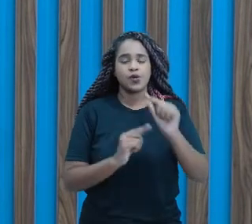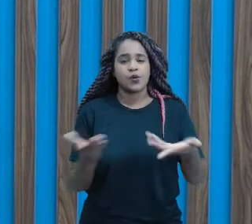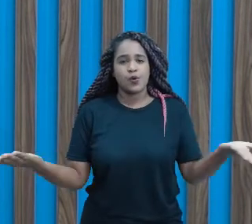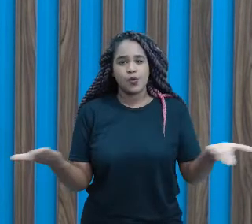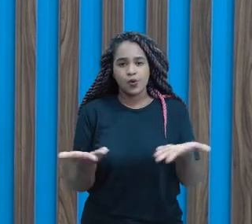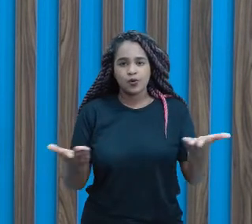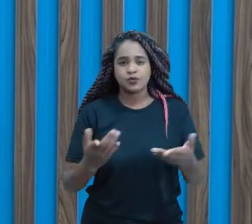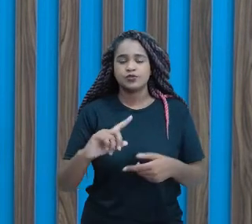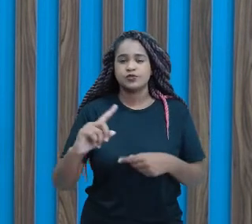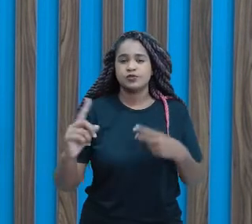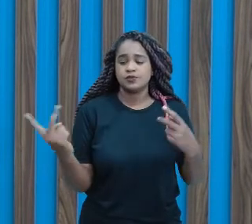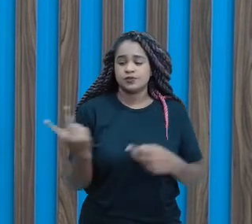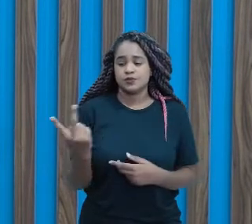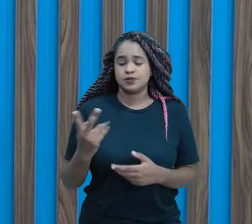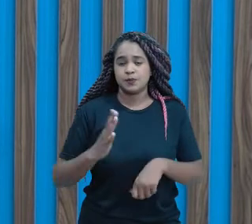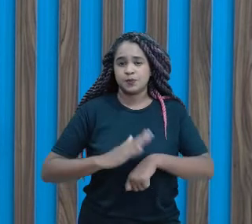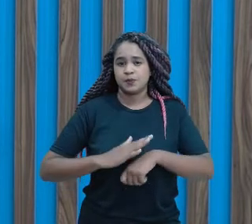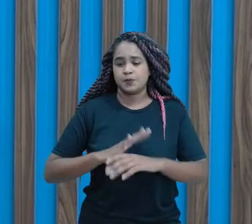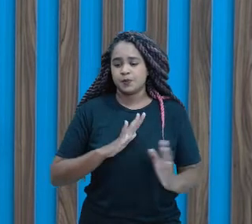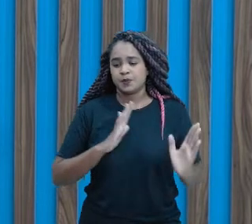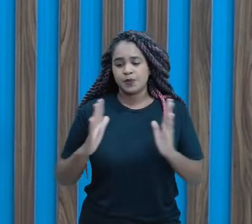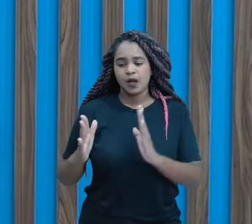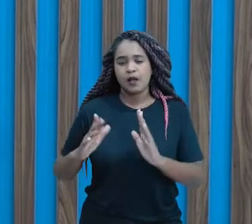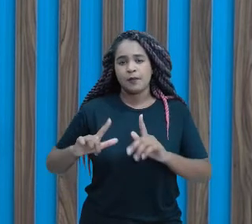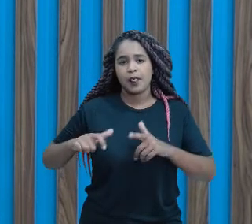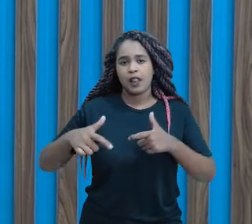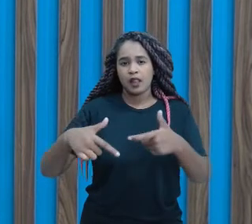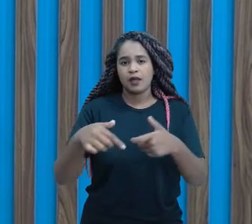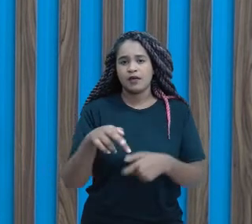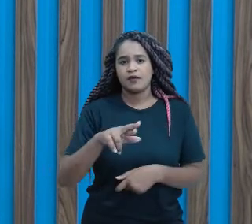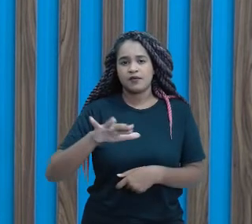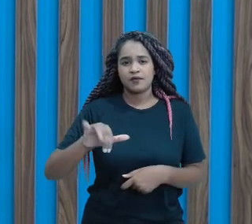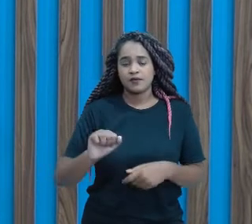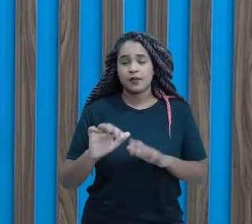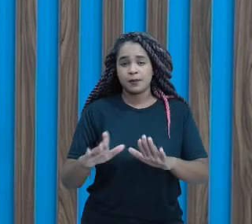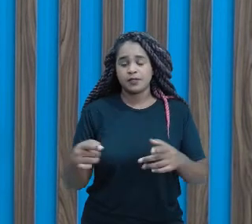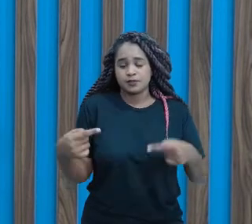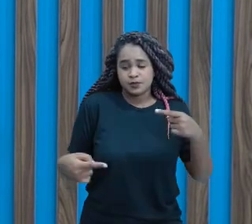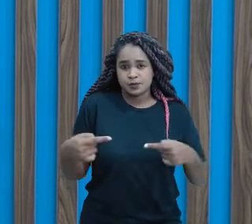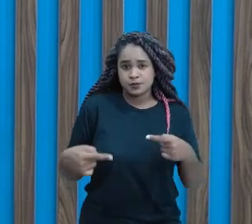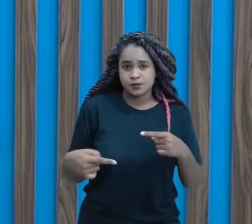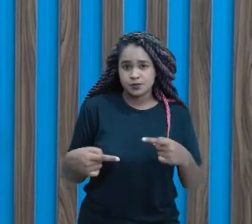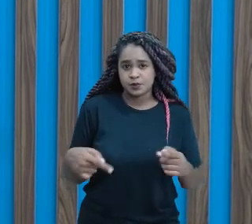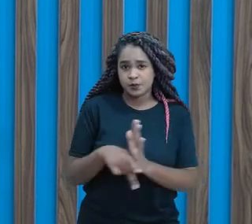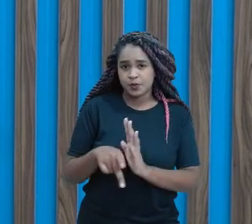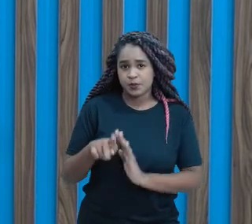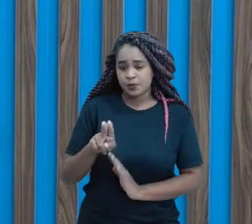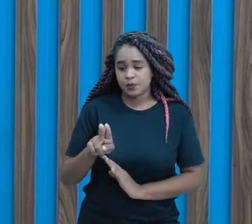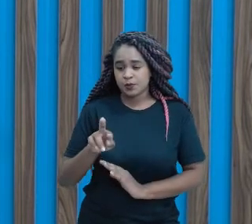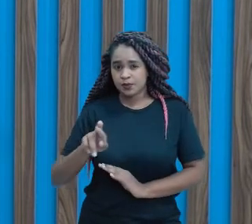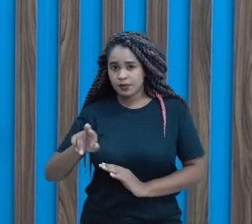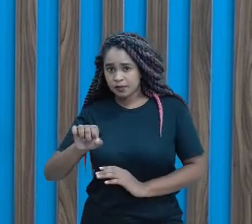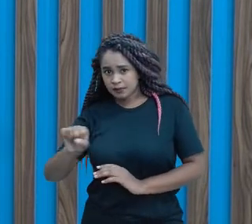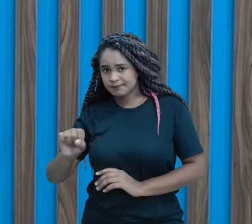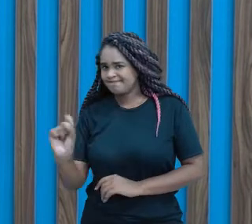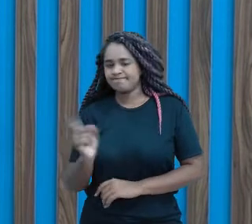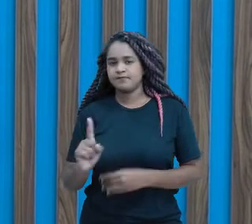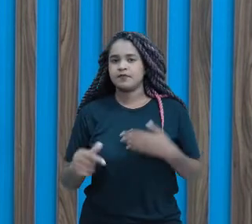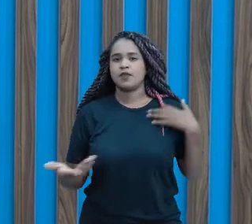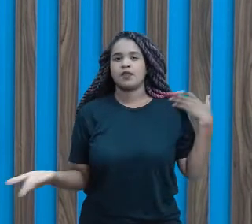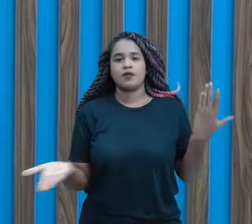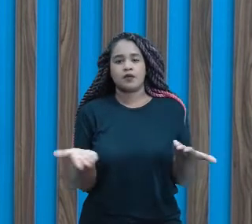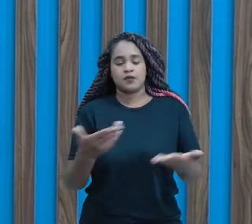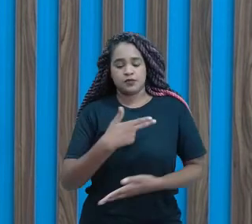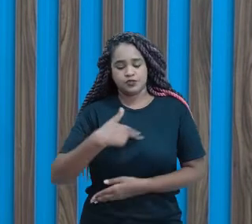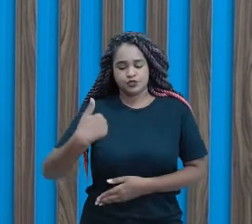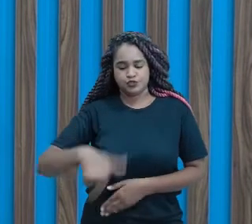Fria, exatamente, né, envolvendo a disputa não mais da União Soviética com os Estados Unidos, mas principalmente a China,